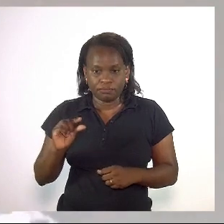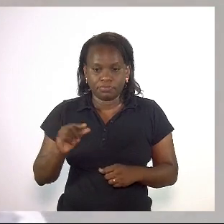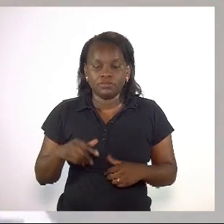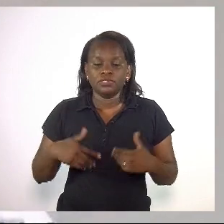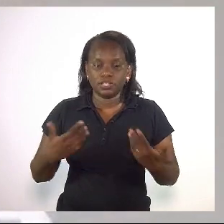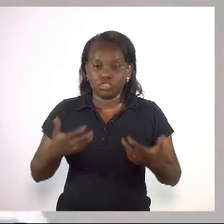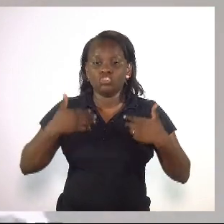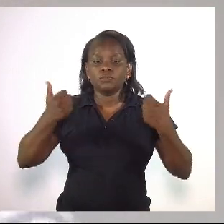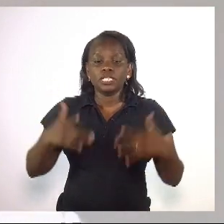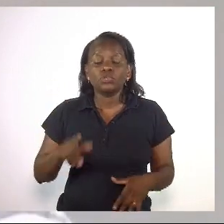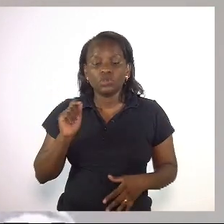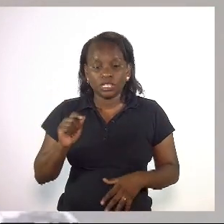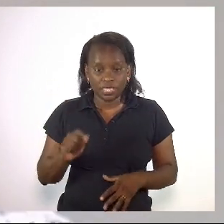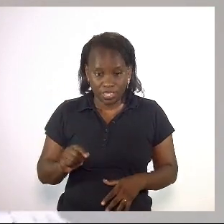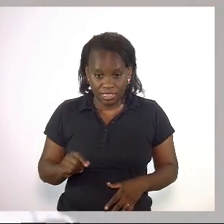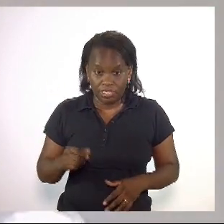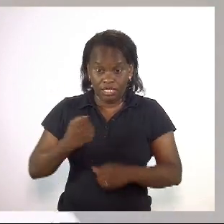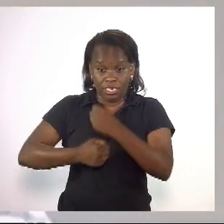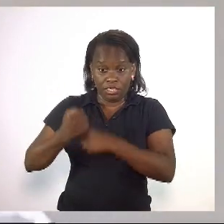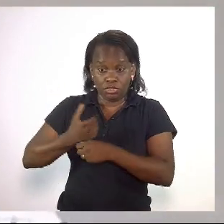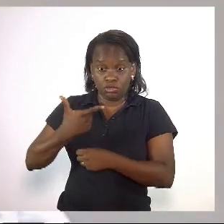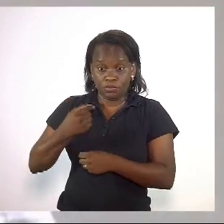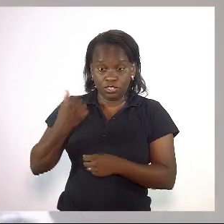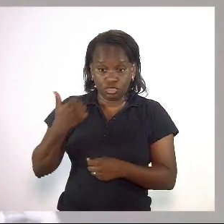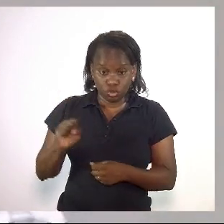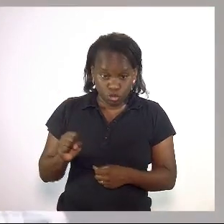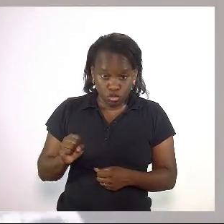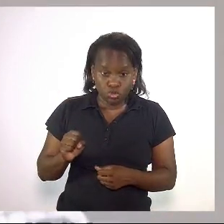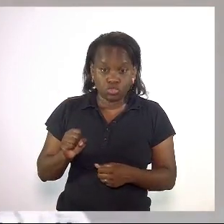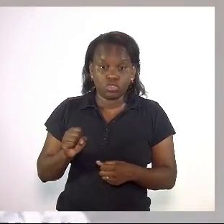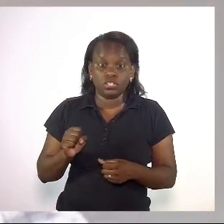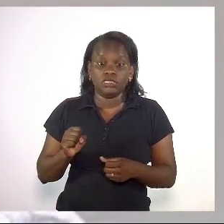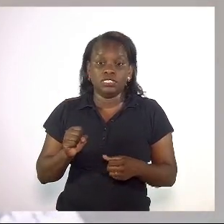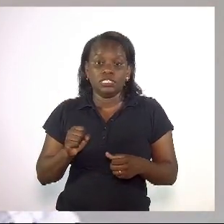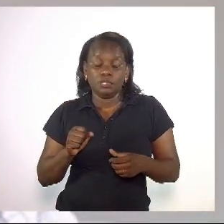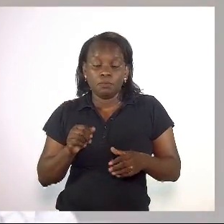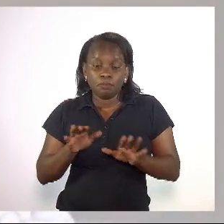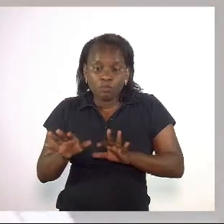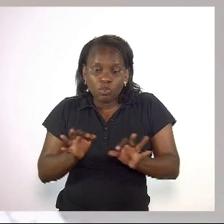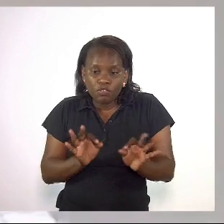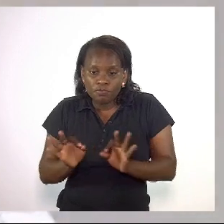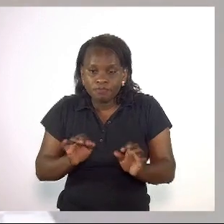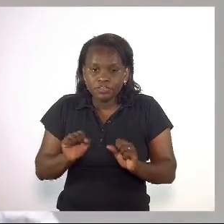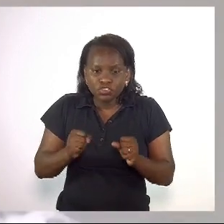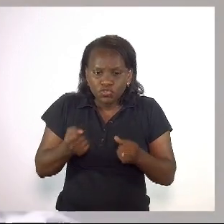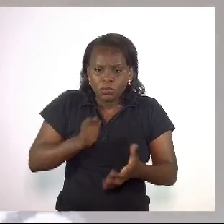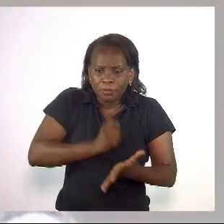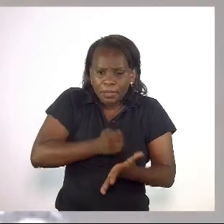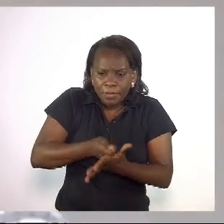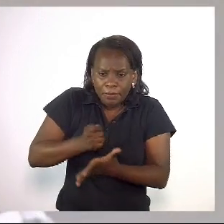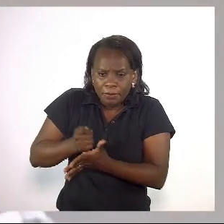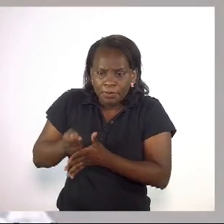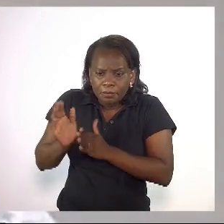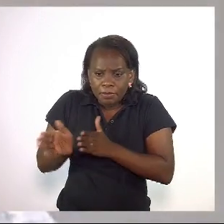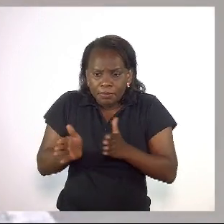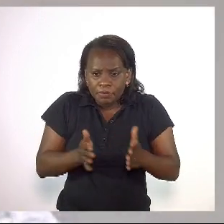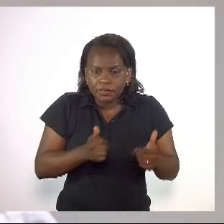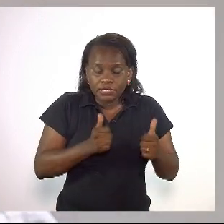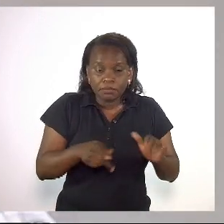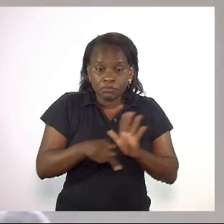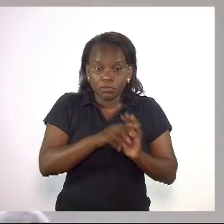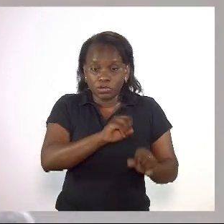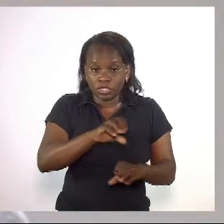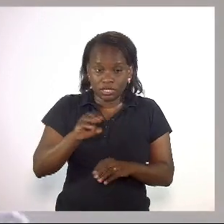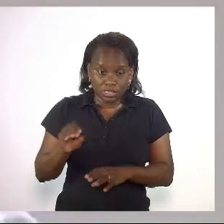seja, o que eu estou dizendo para os senhores é, em 18, houve um movimento de regularização de pagamentos dos fornecedores de